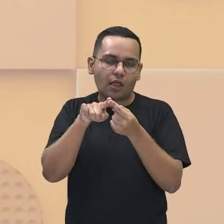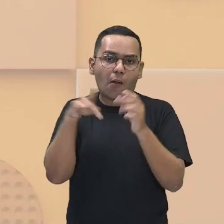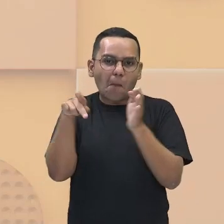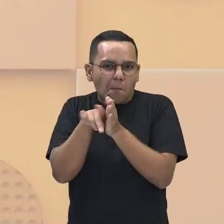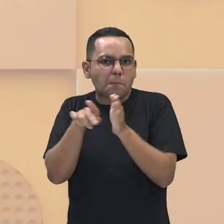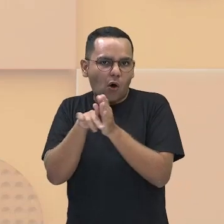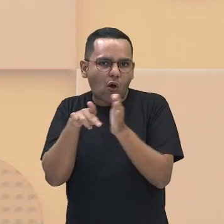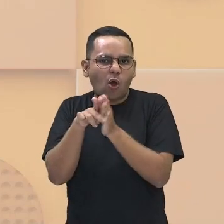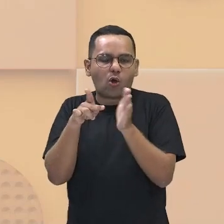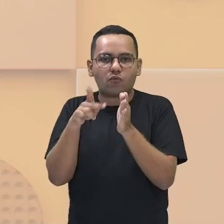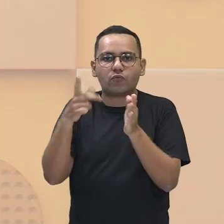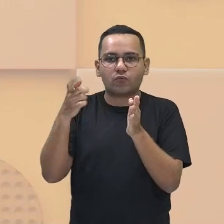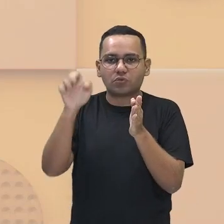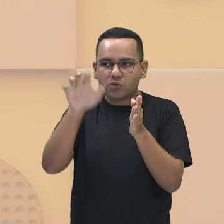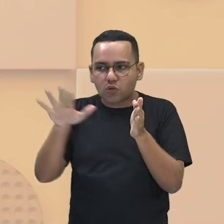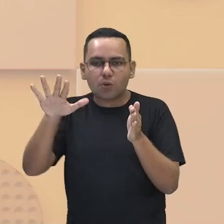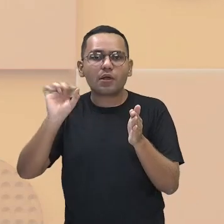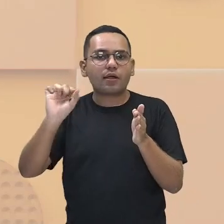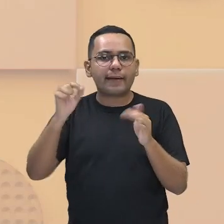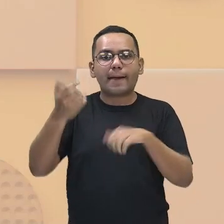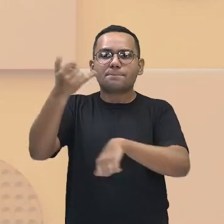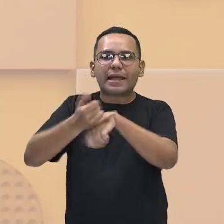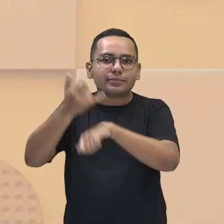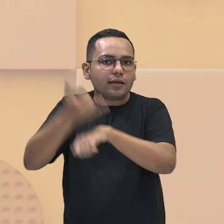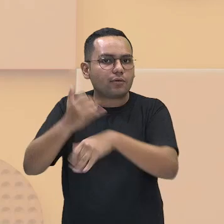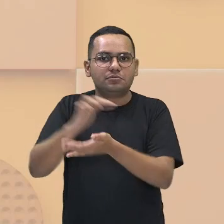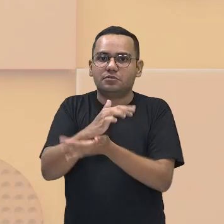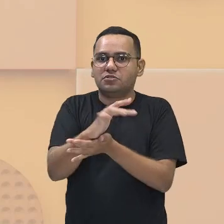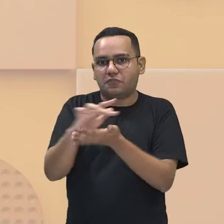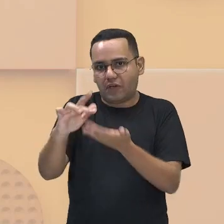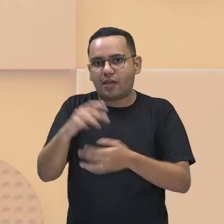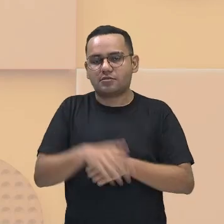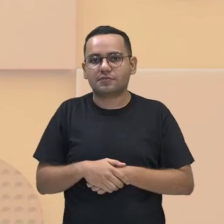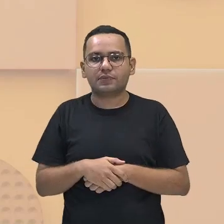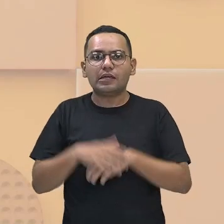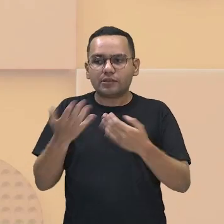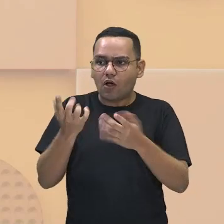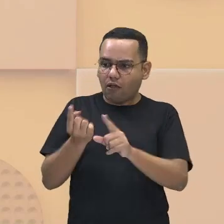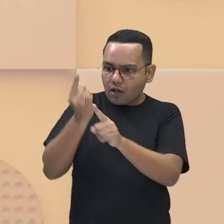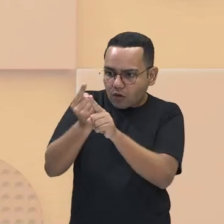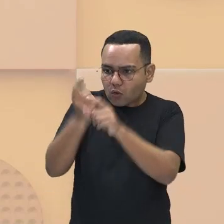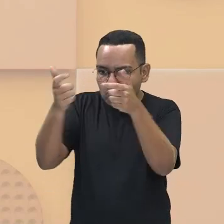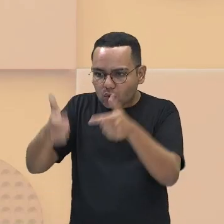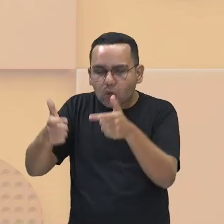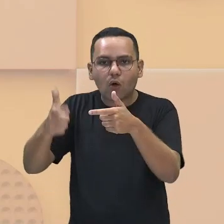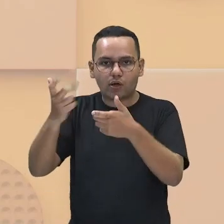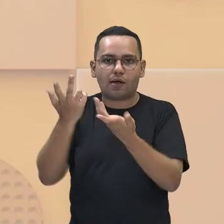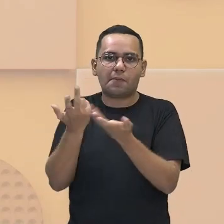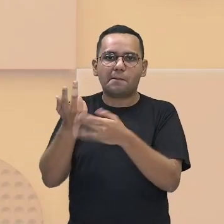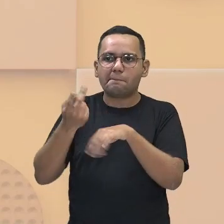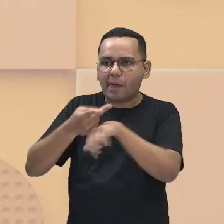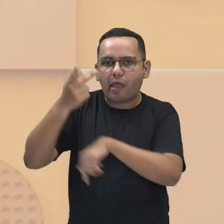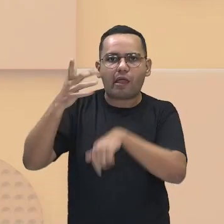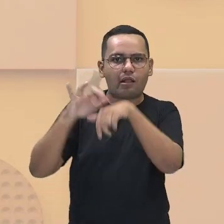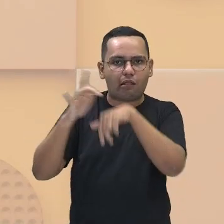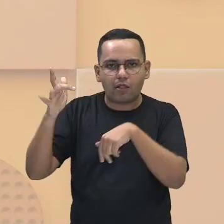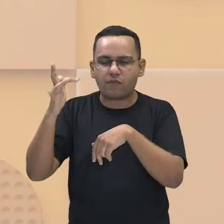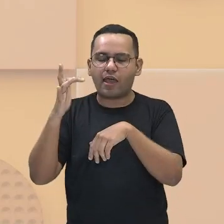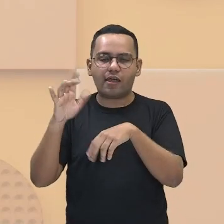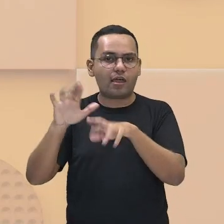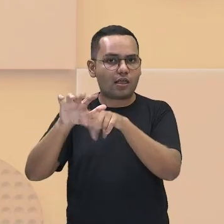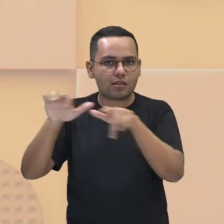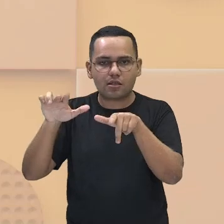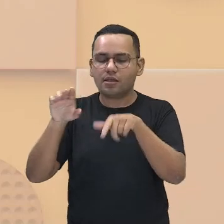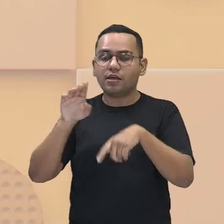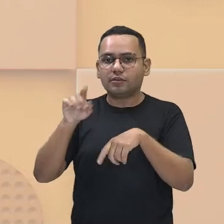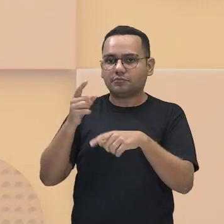metal precioso, no caso aqui a prata, eles deixam um pouco de lado a Amazônia e vão ali explorar a região ali da Bolívia